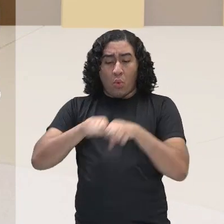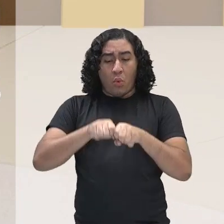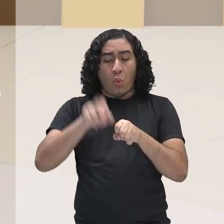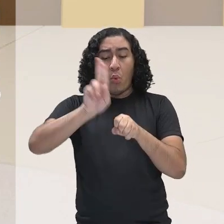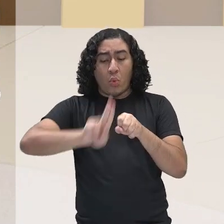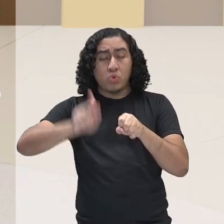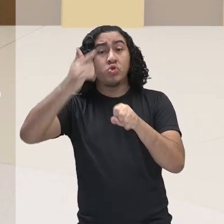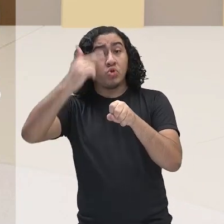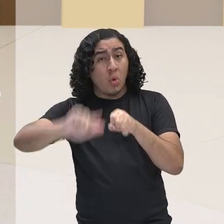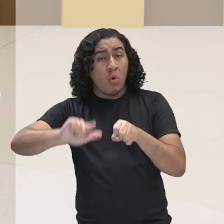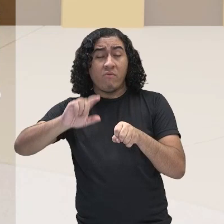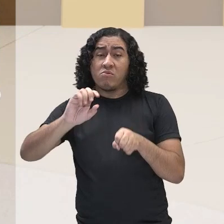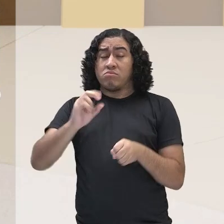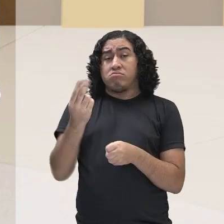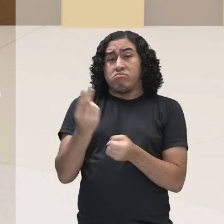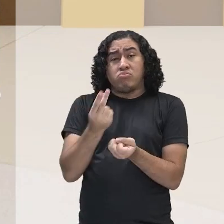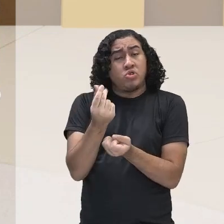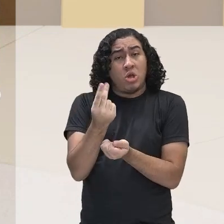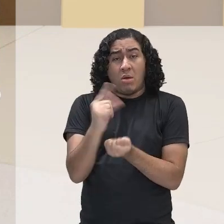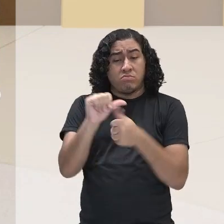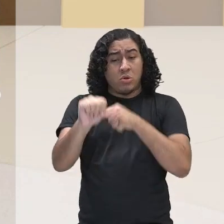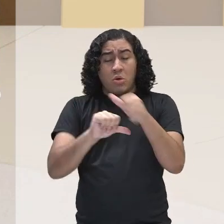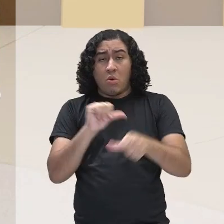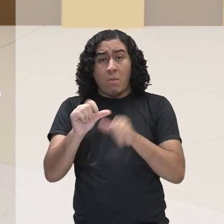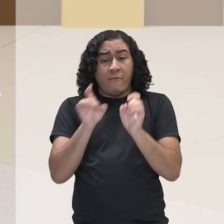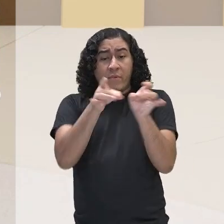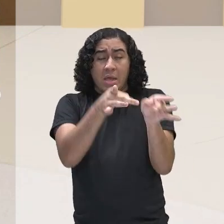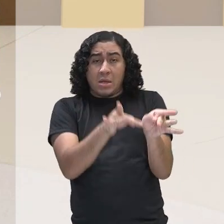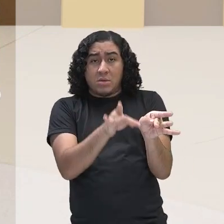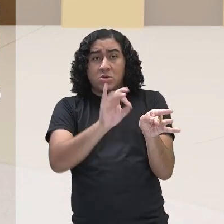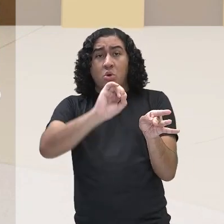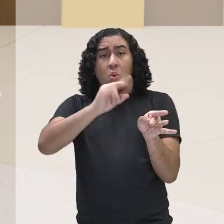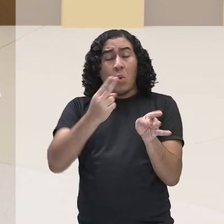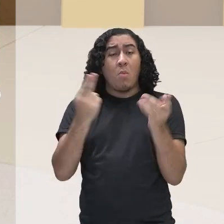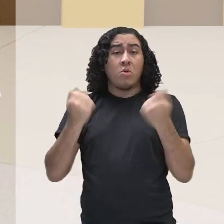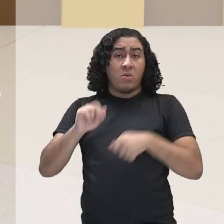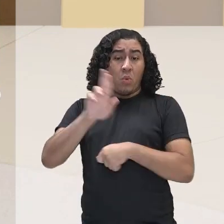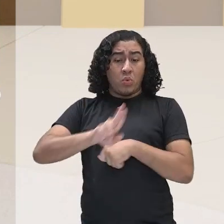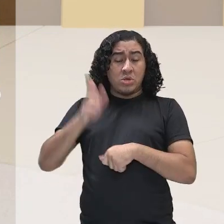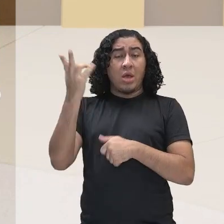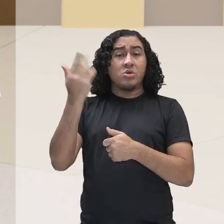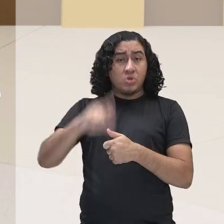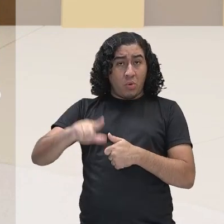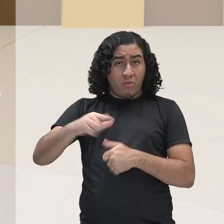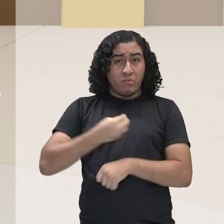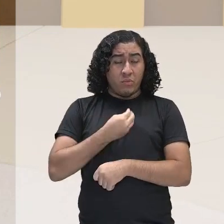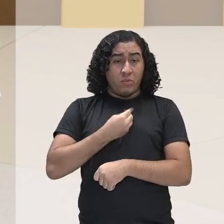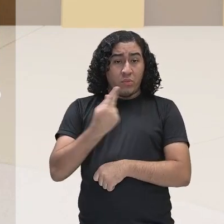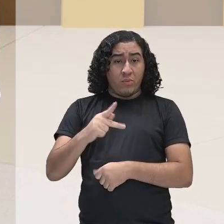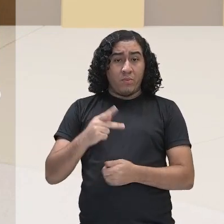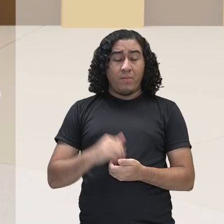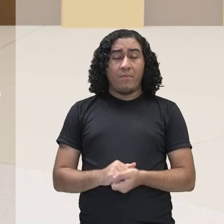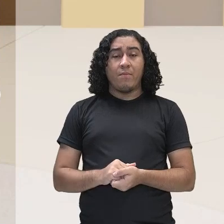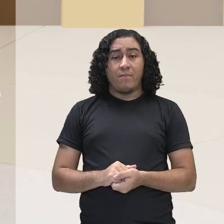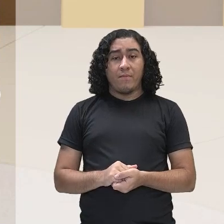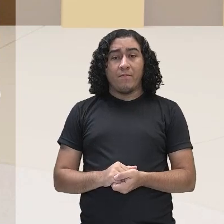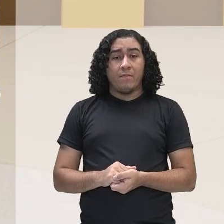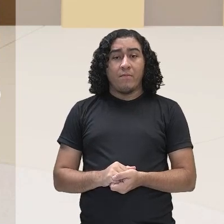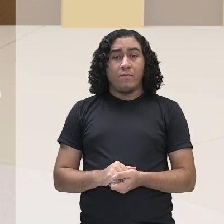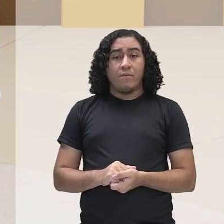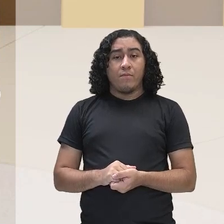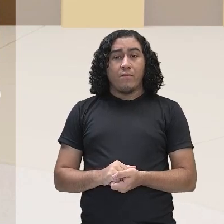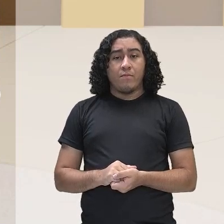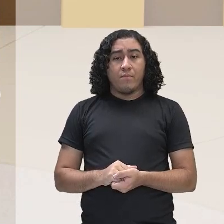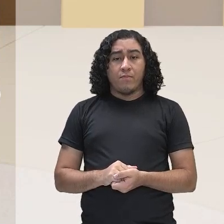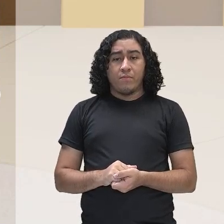ou recurso financeiro ou se torna algo reutilizável, tá bom? E isso aqui é potencializado quando a gente